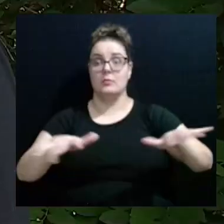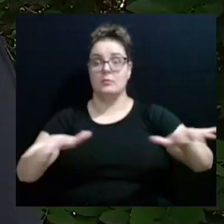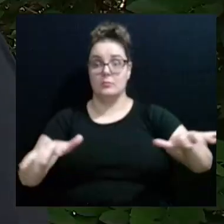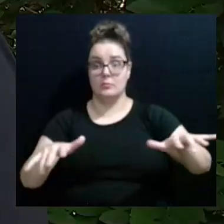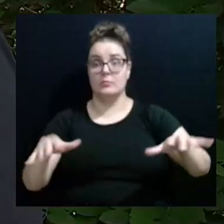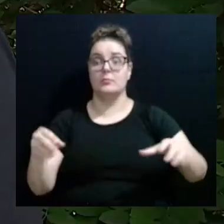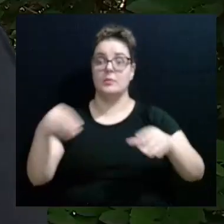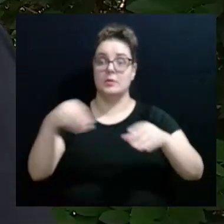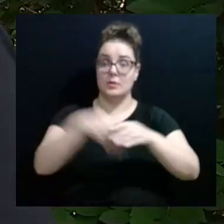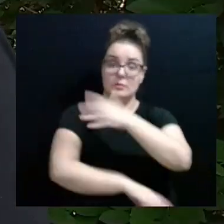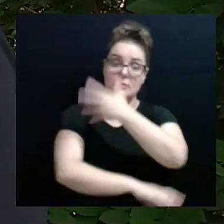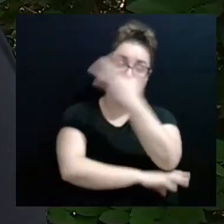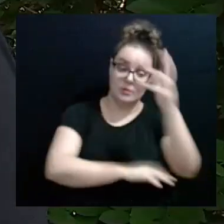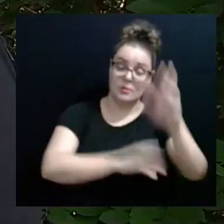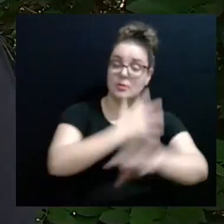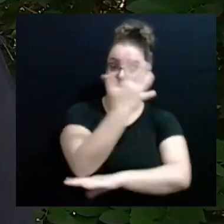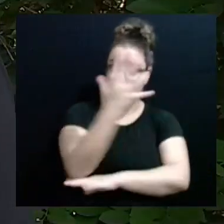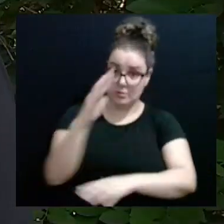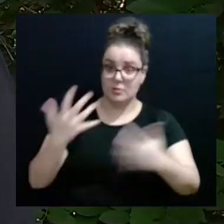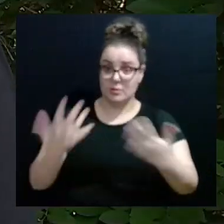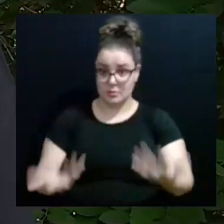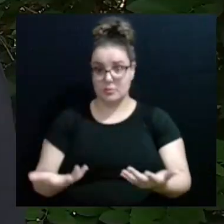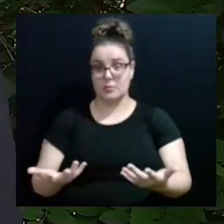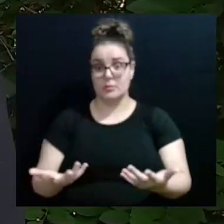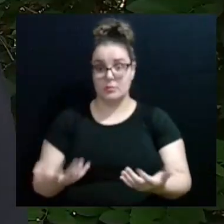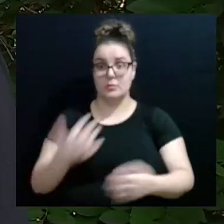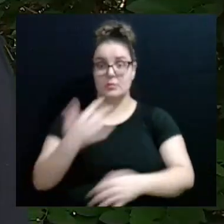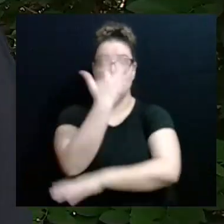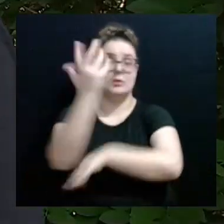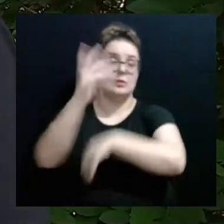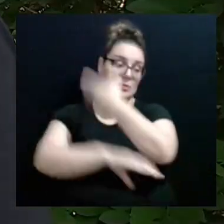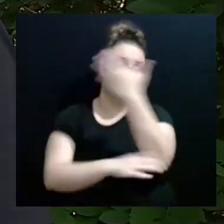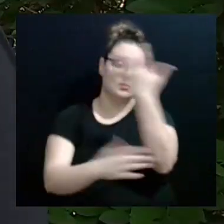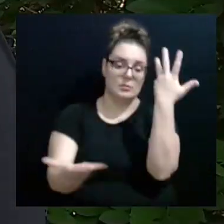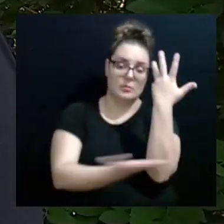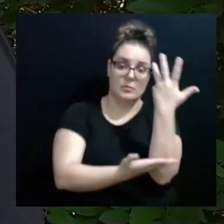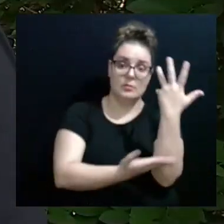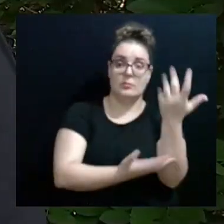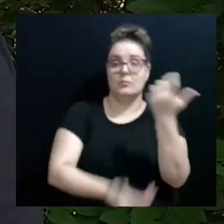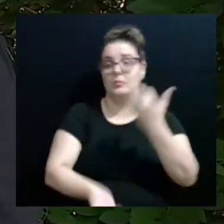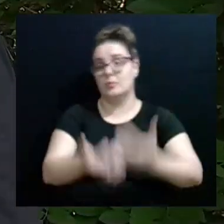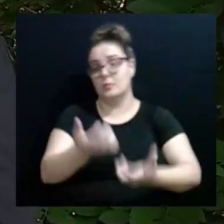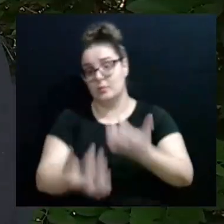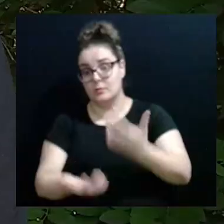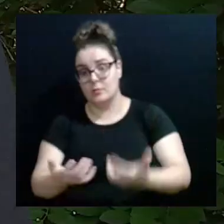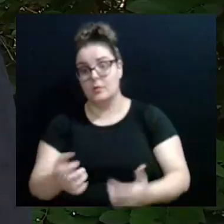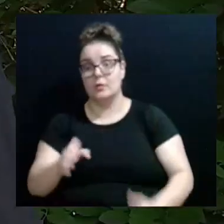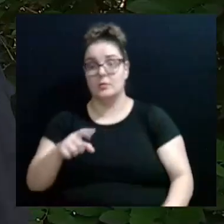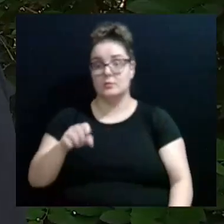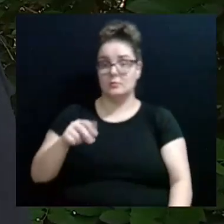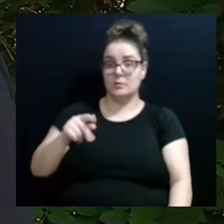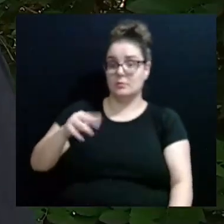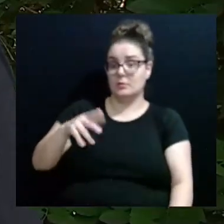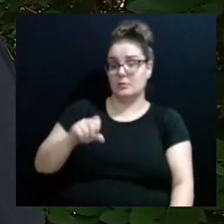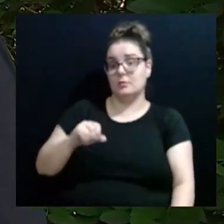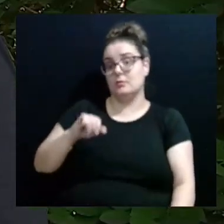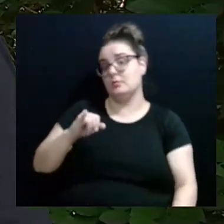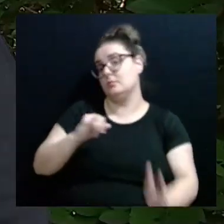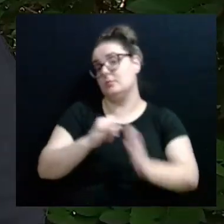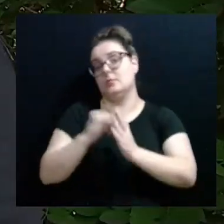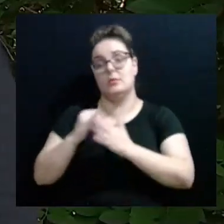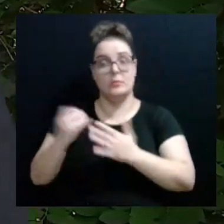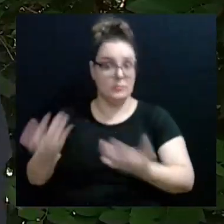florestas, né? Então as florestas estão sendo destruídas por queimada, por especulação imobiliária, questão de